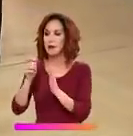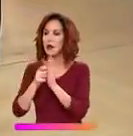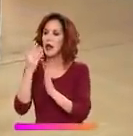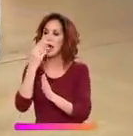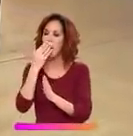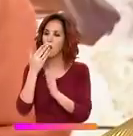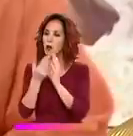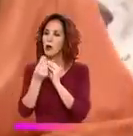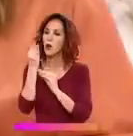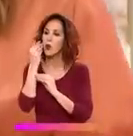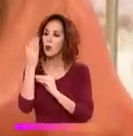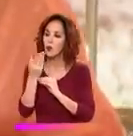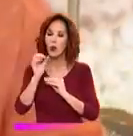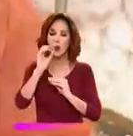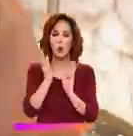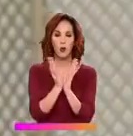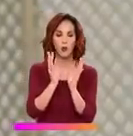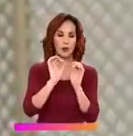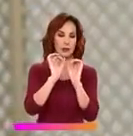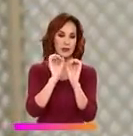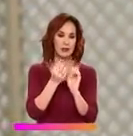contigo... Poderá ser ou através do meu site,